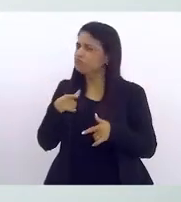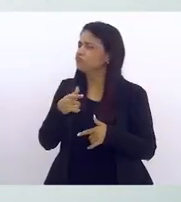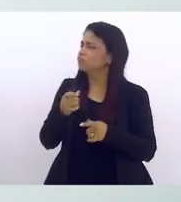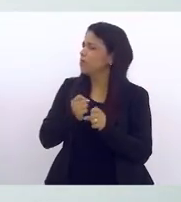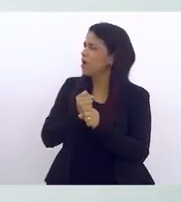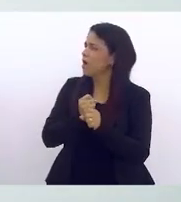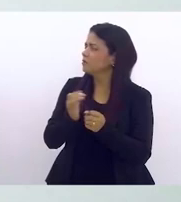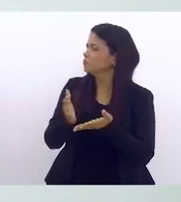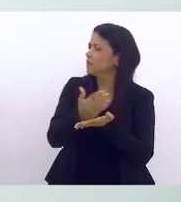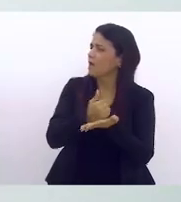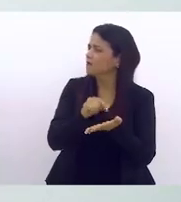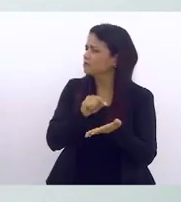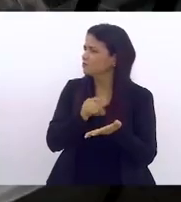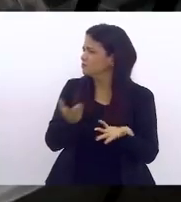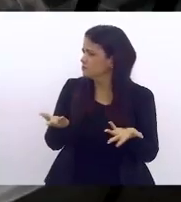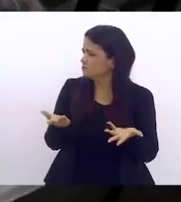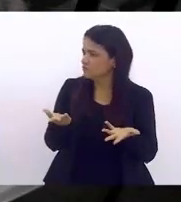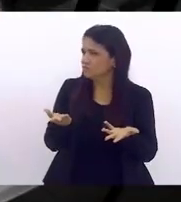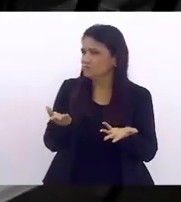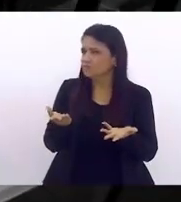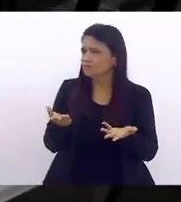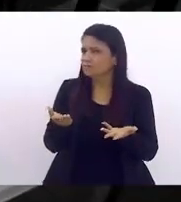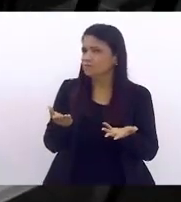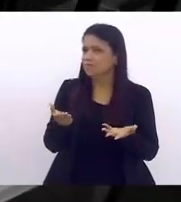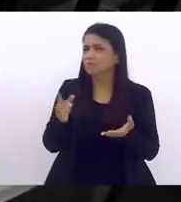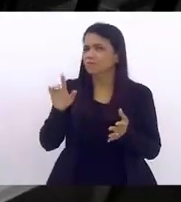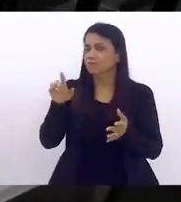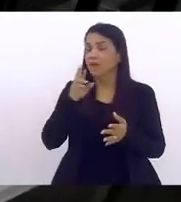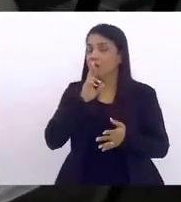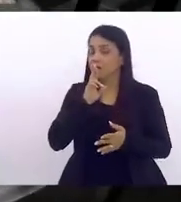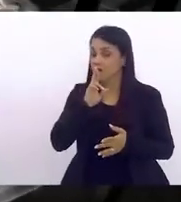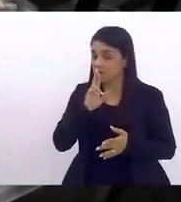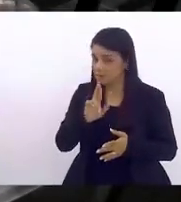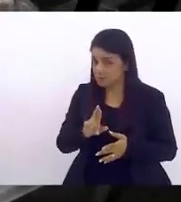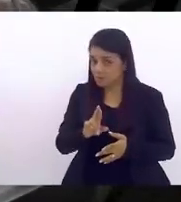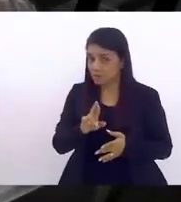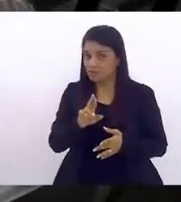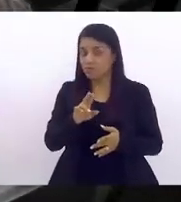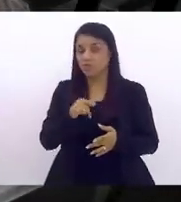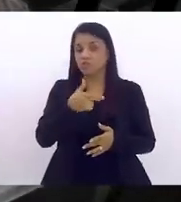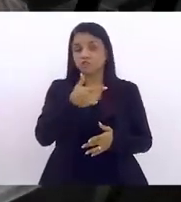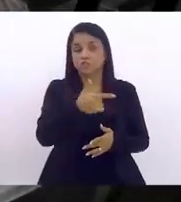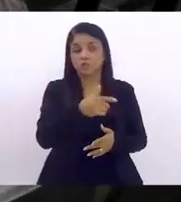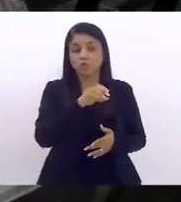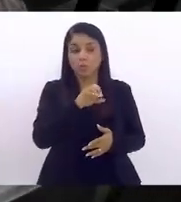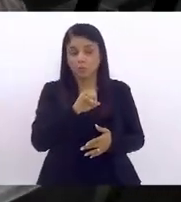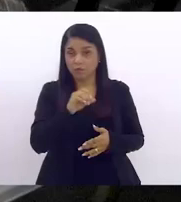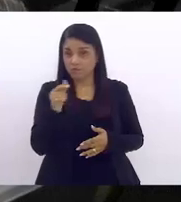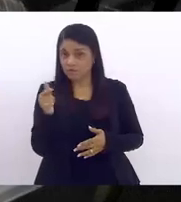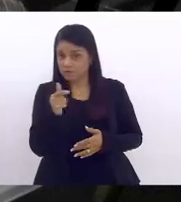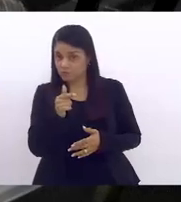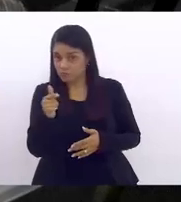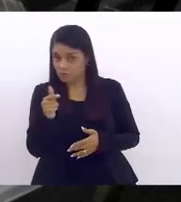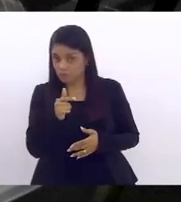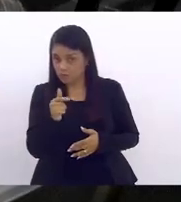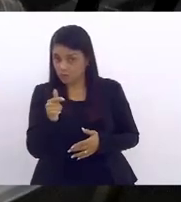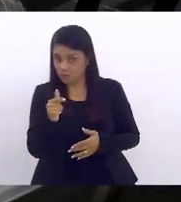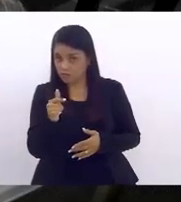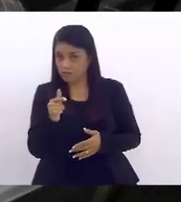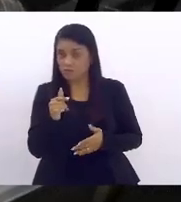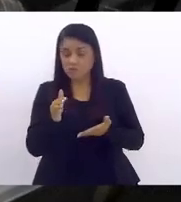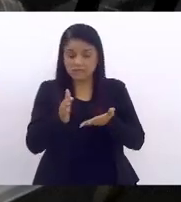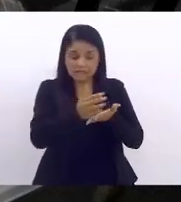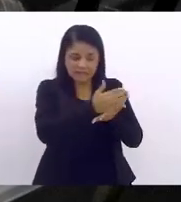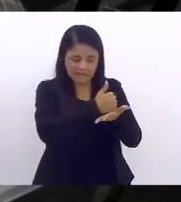dado, aproximadamente? Não, vamos lá, gente. A resposta é de 2022. Eu vou lhe dar todos esses